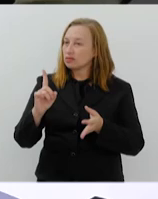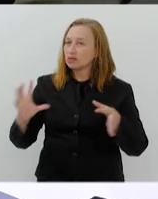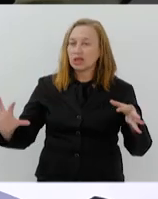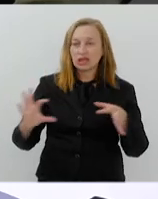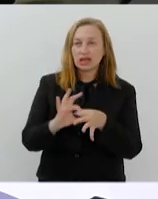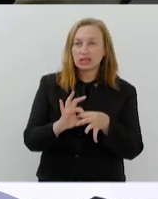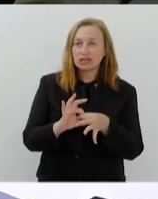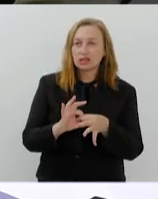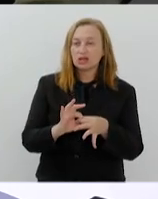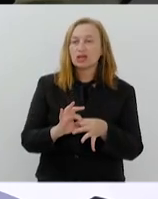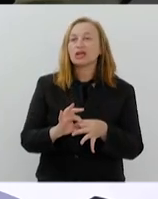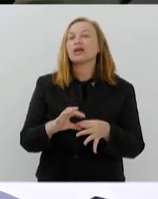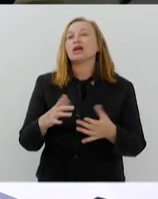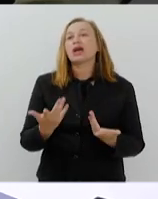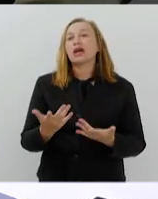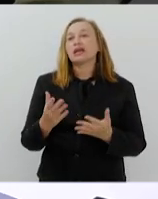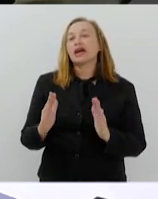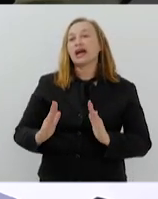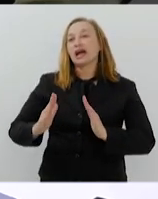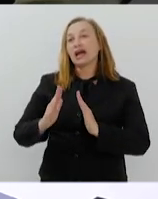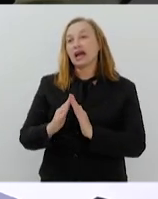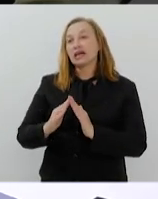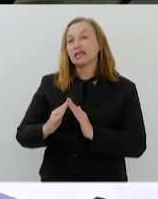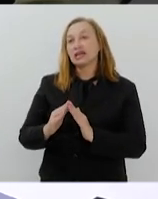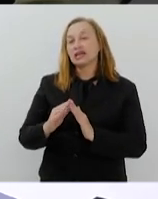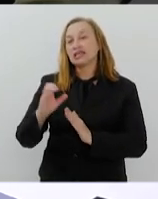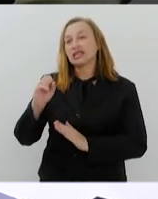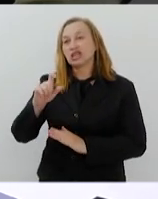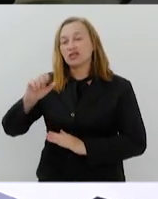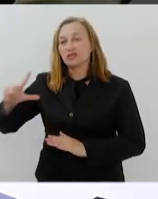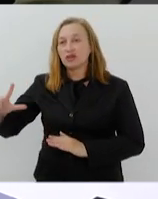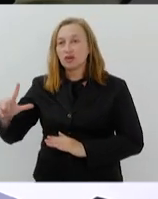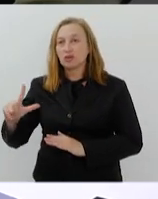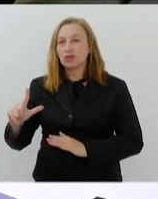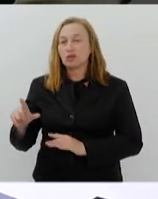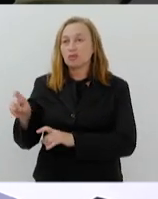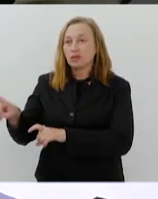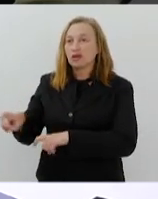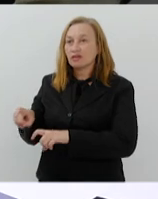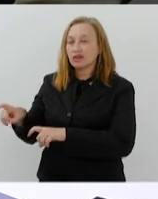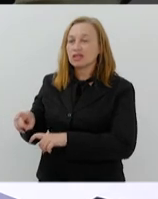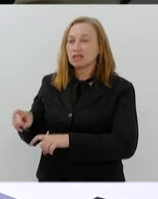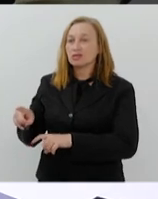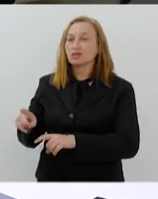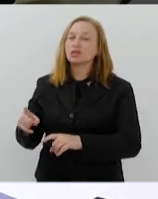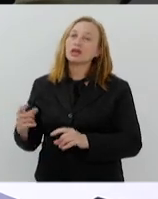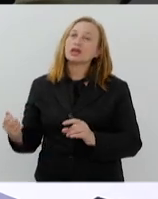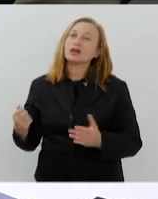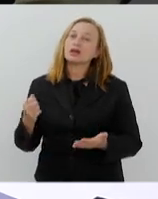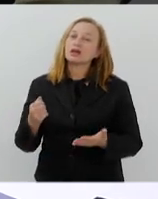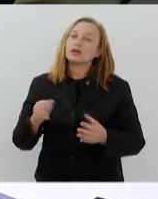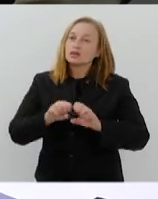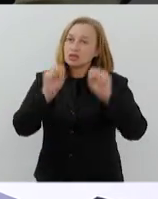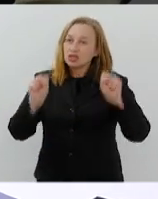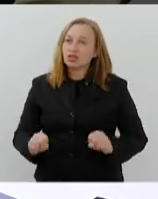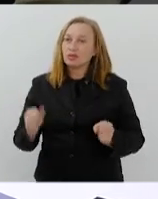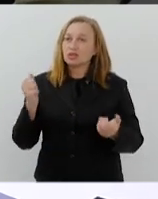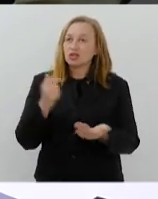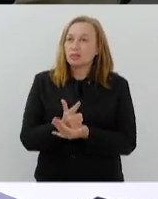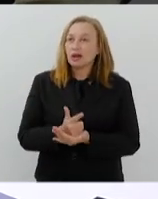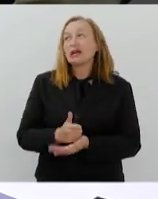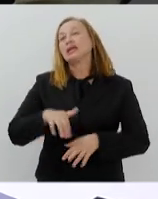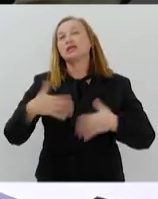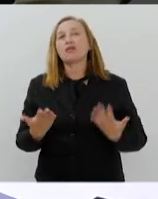é feita pelo dgf da Casa Civil para a fazenda onde são colocados todos os sistemas de pagamento relacionados a Então vamos